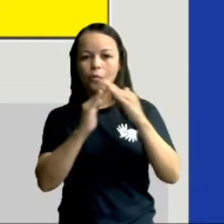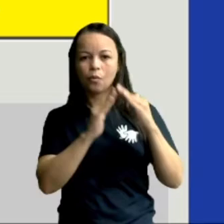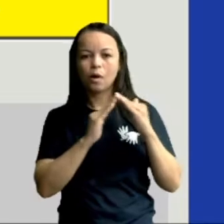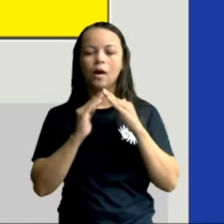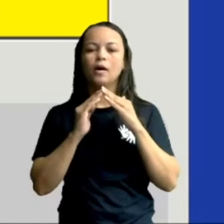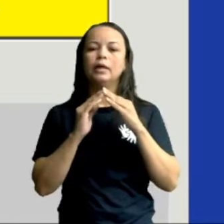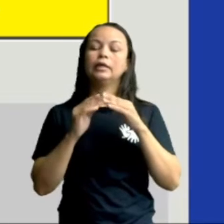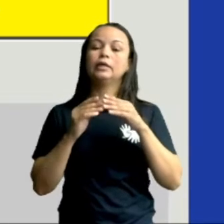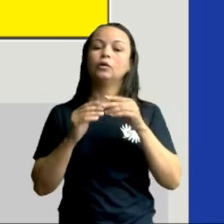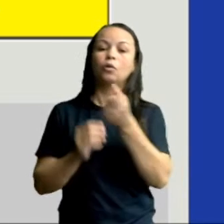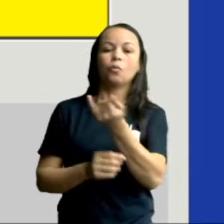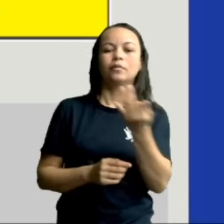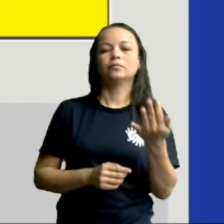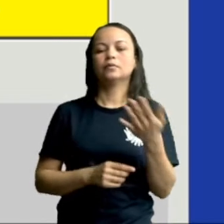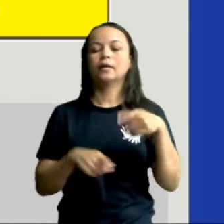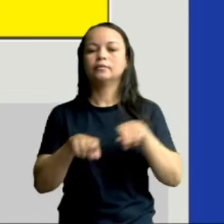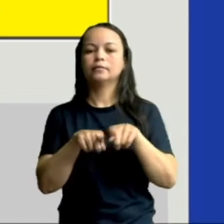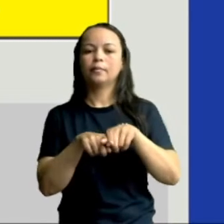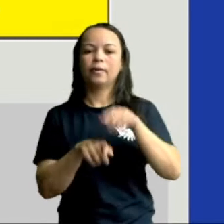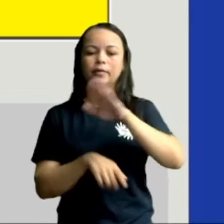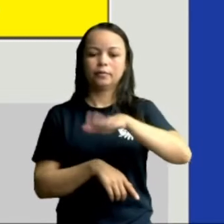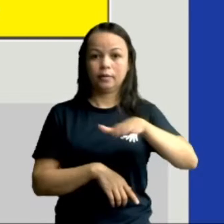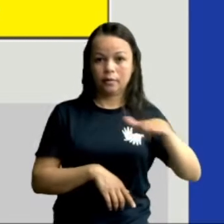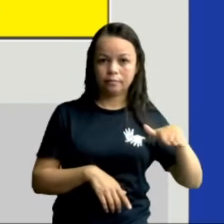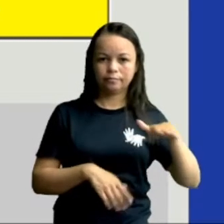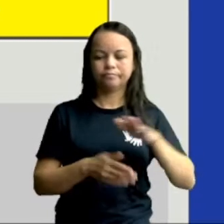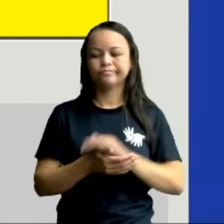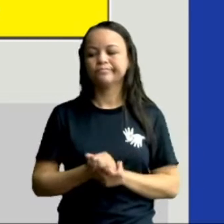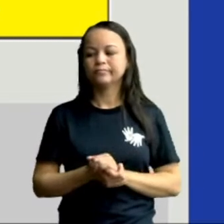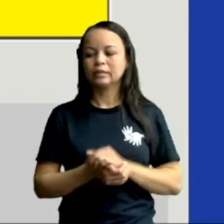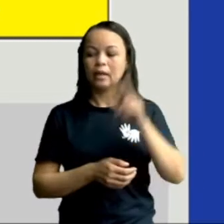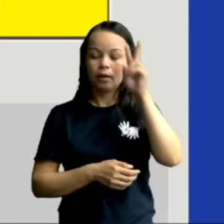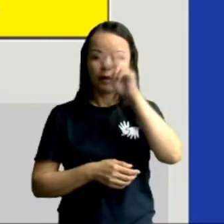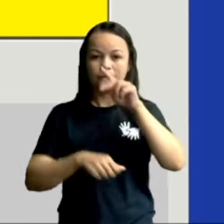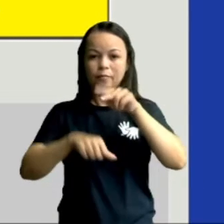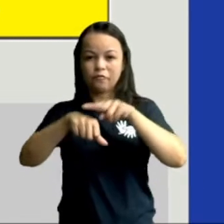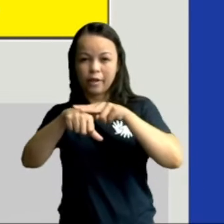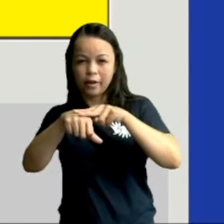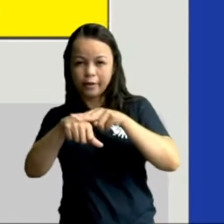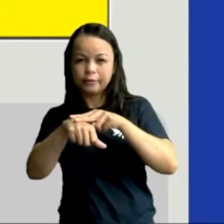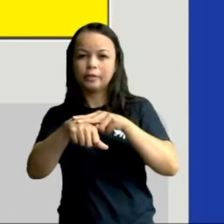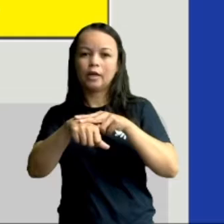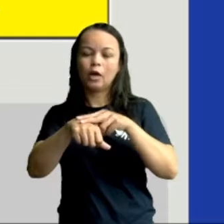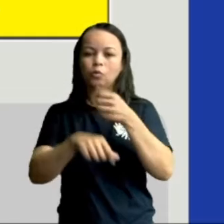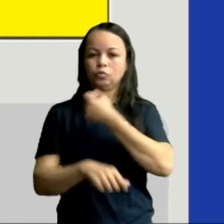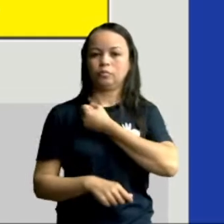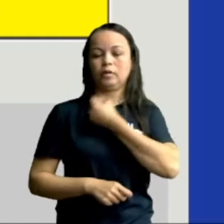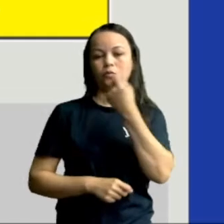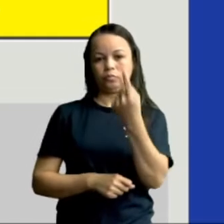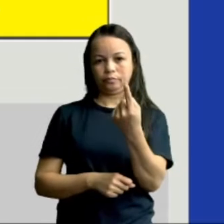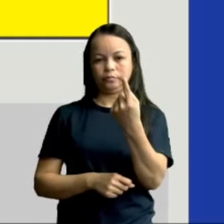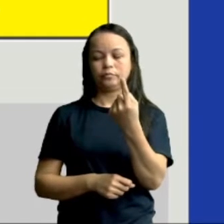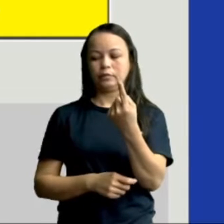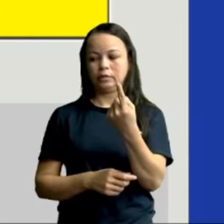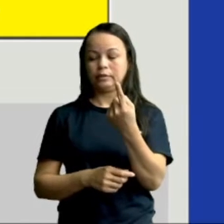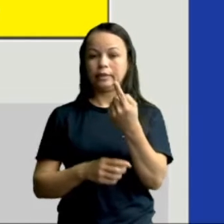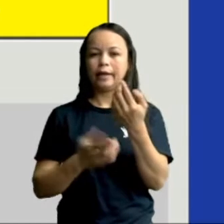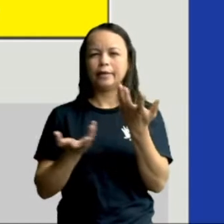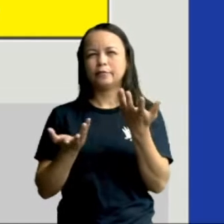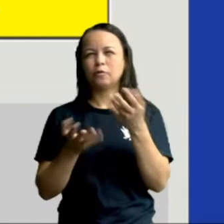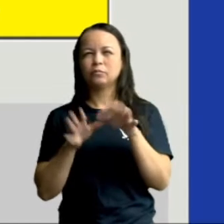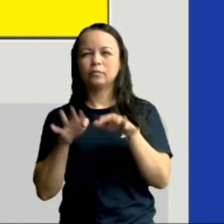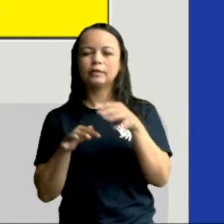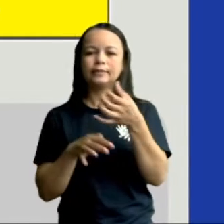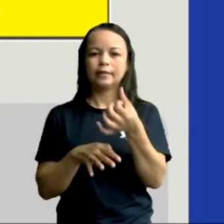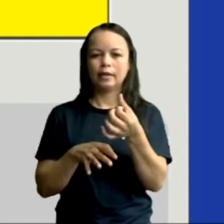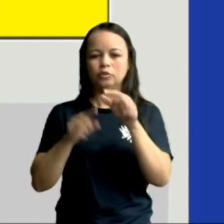fazer essa relação aí. Essa barrinha verde, que tem aí o número 1, é o meu inteiro. Vamos supor que seja o meu inteiro,